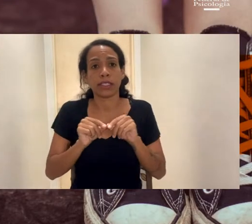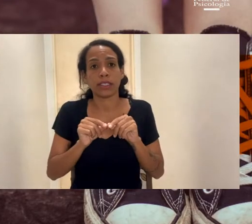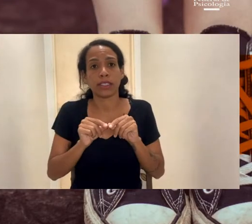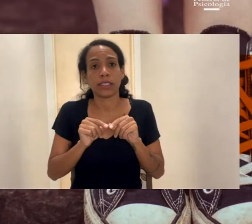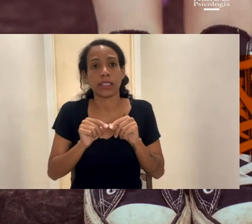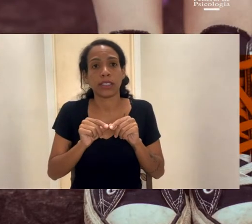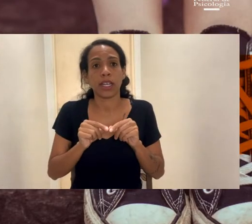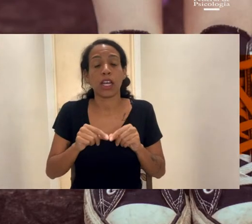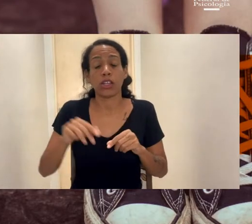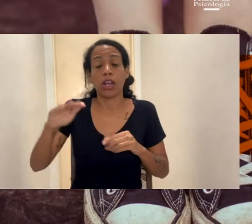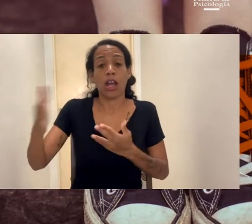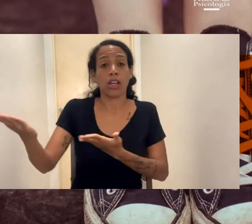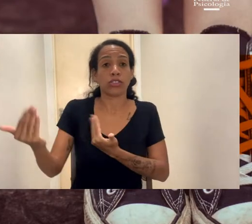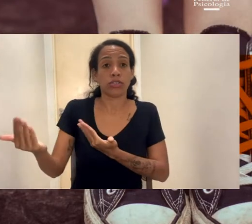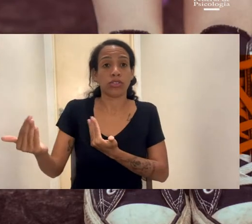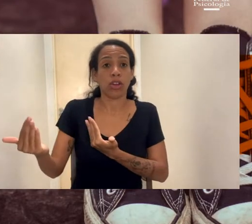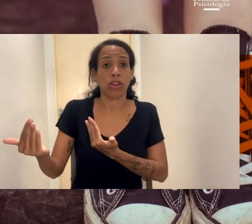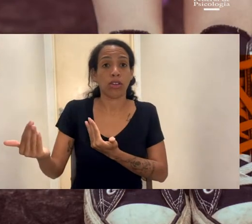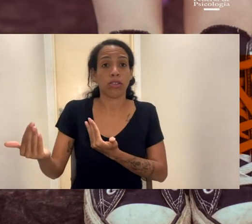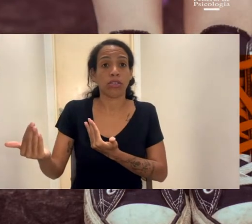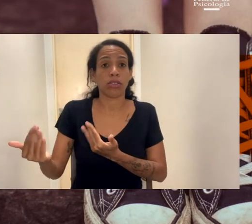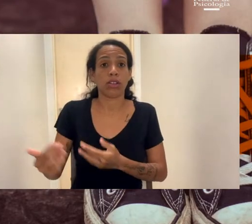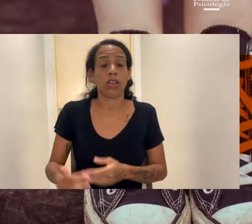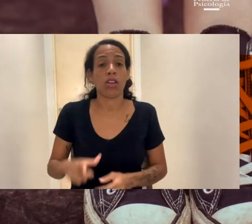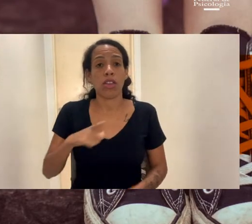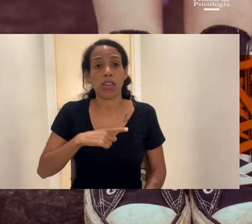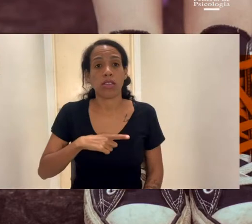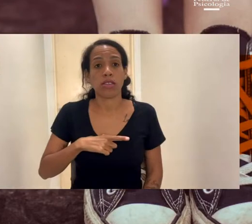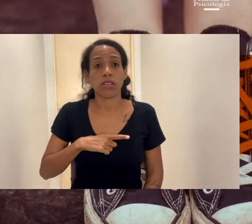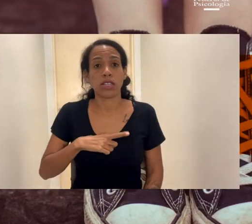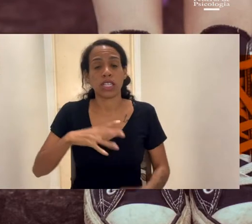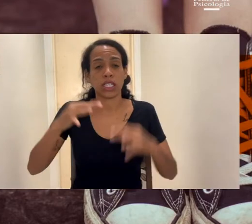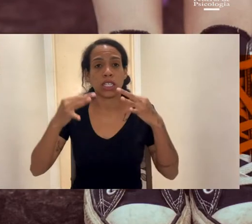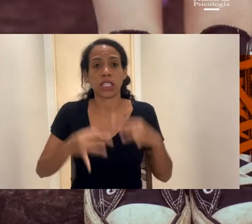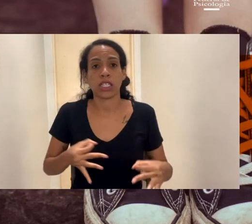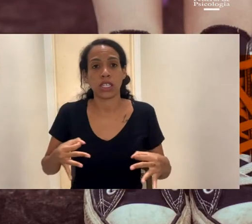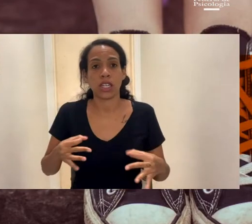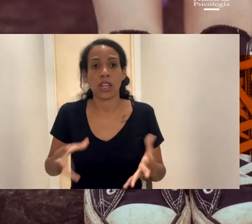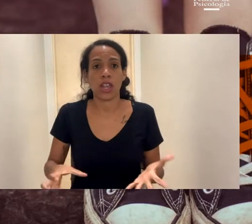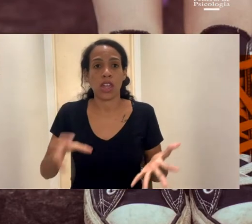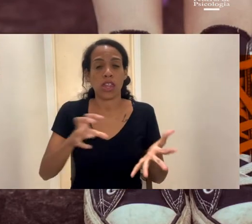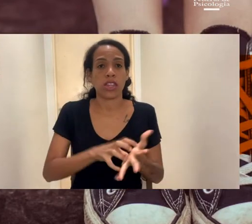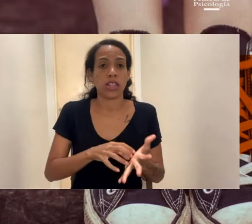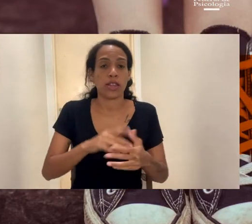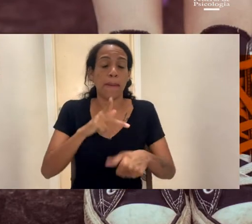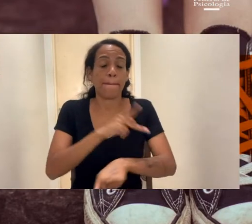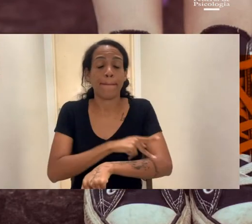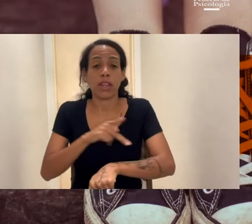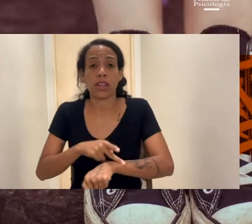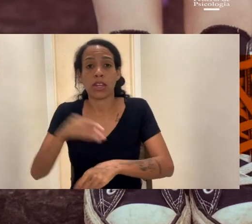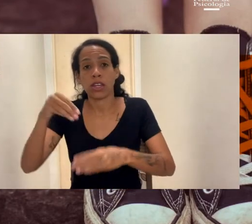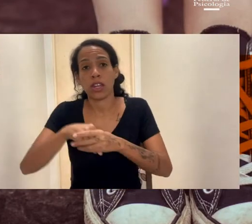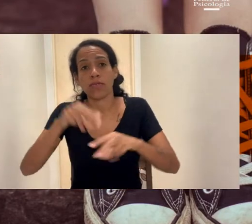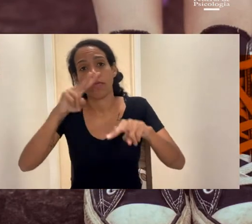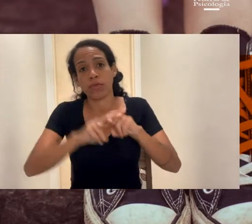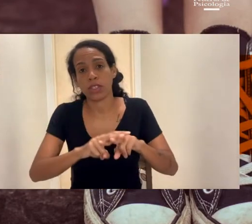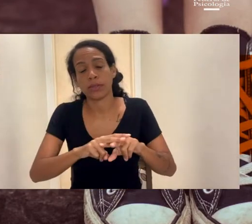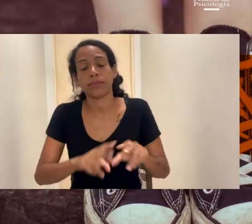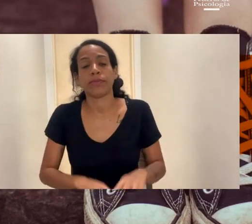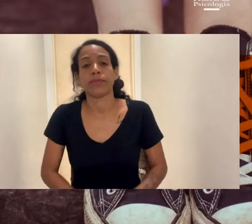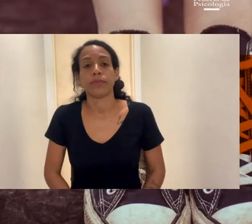aquele adolescente tenha, de fato, uma aplicação de medida pedagógica dentro da unidade de